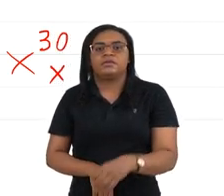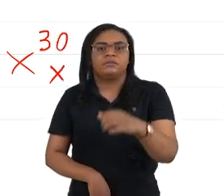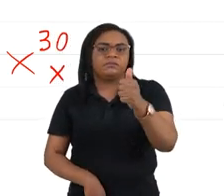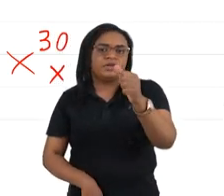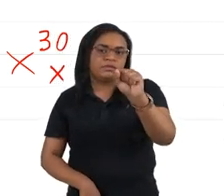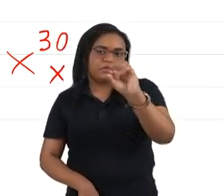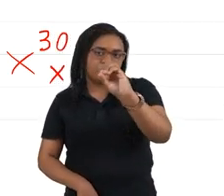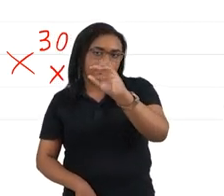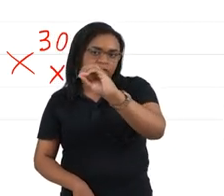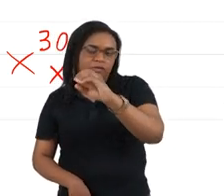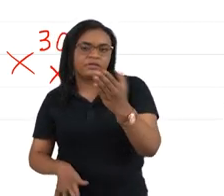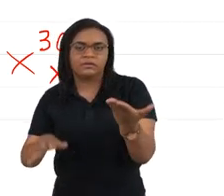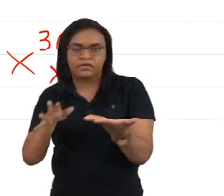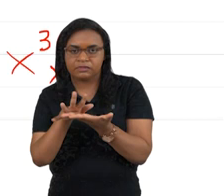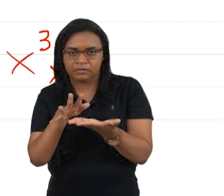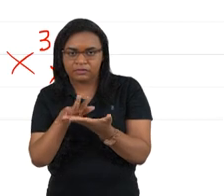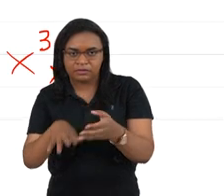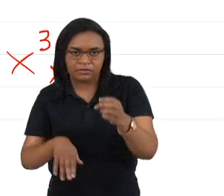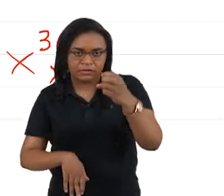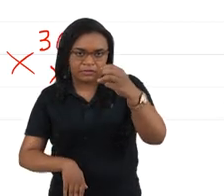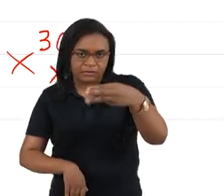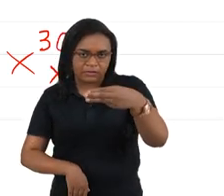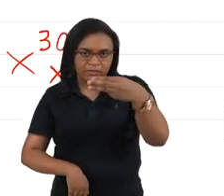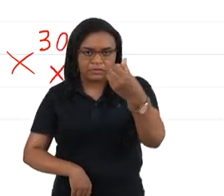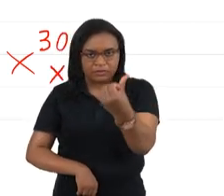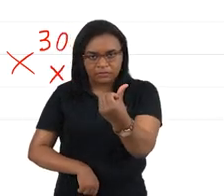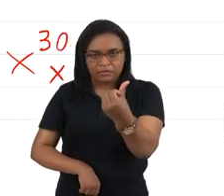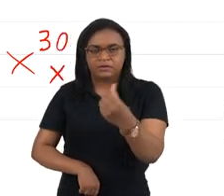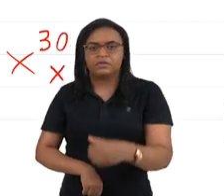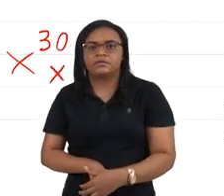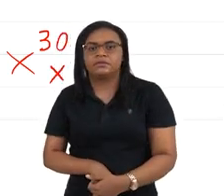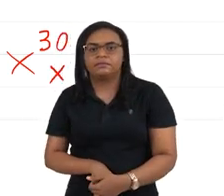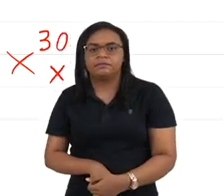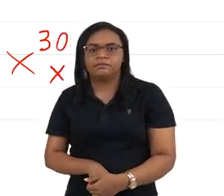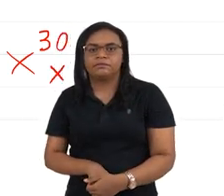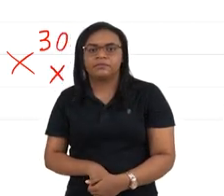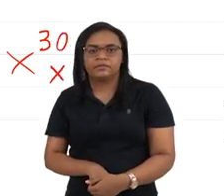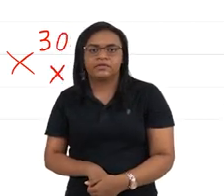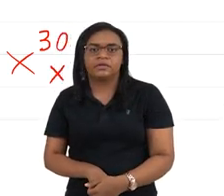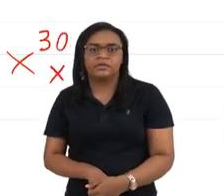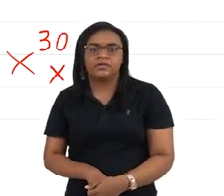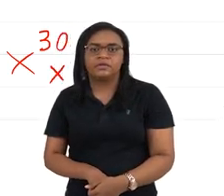1.800 dividido por 36. Então, pessoal,